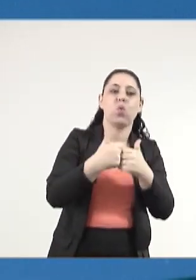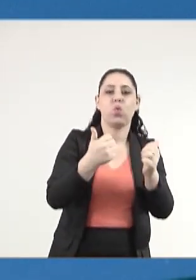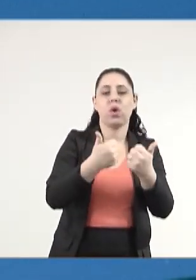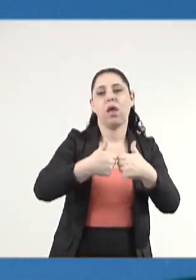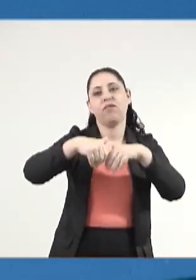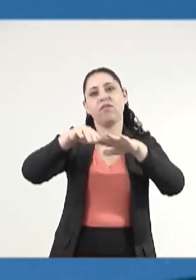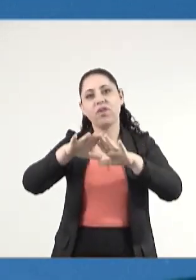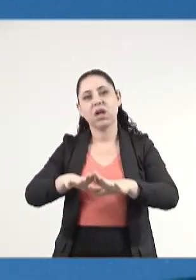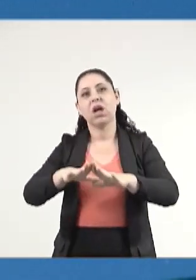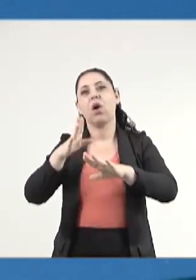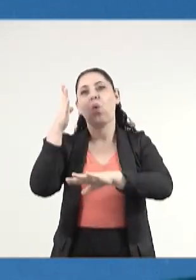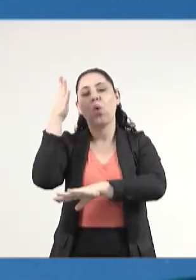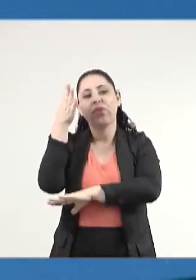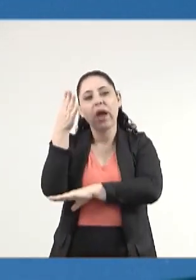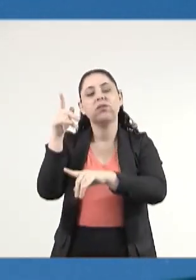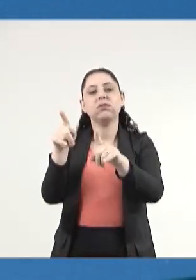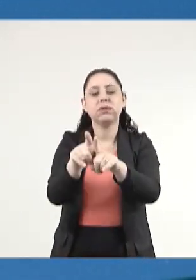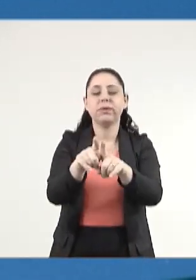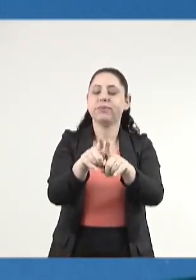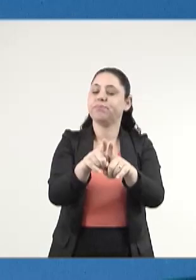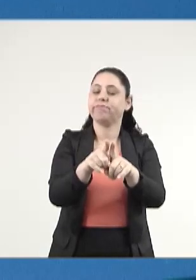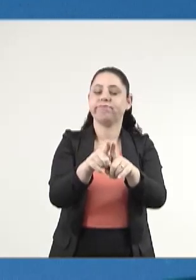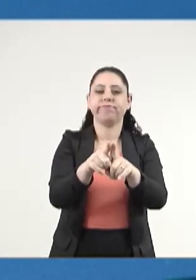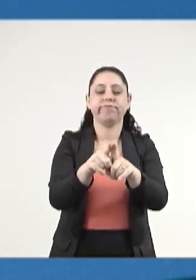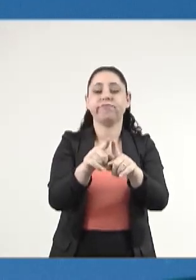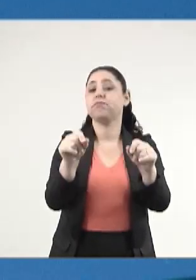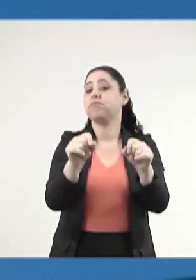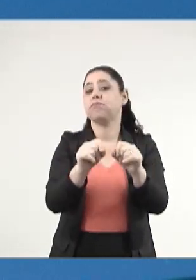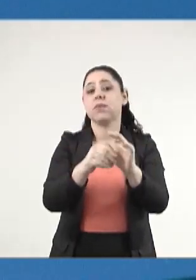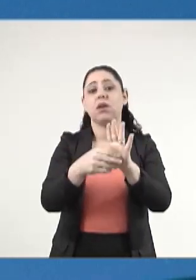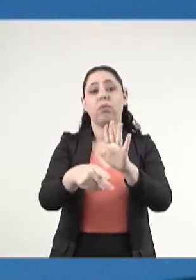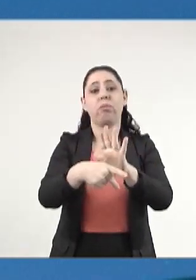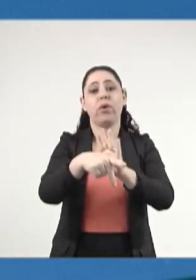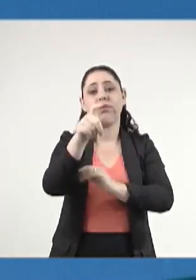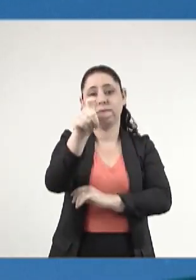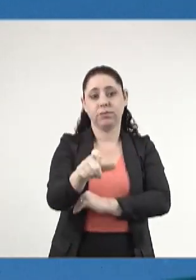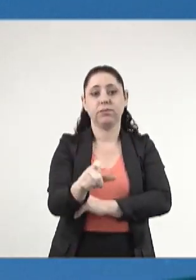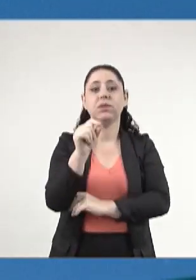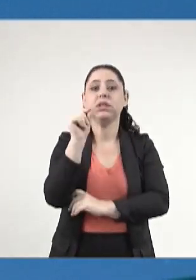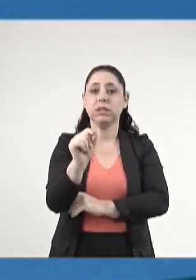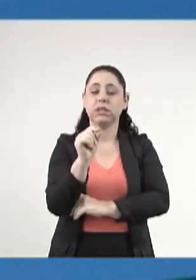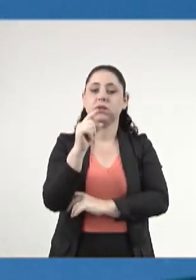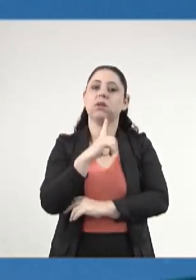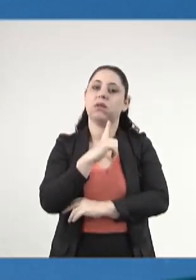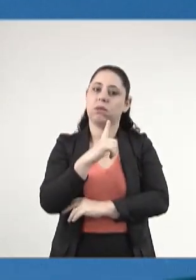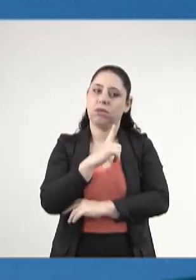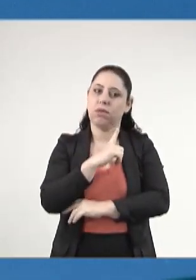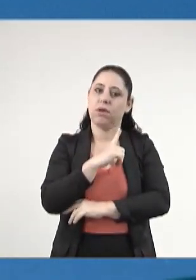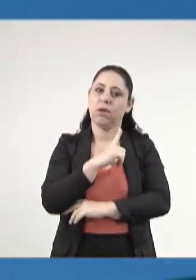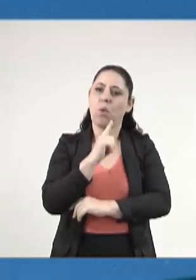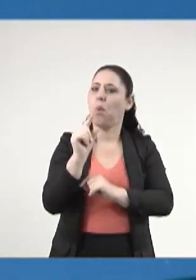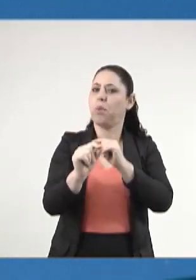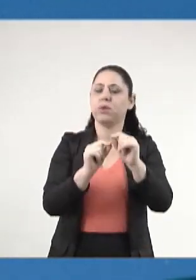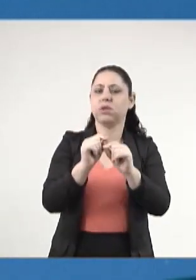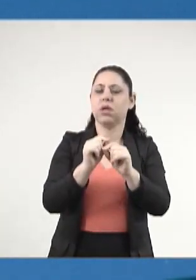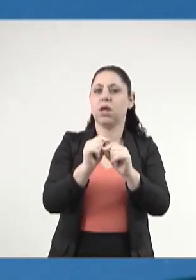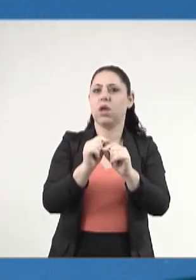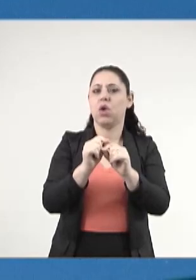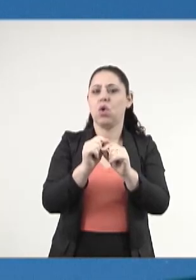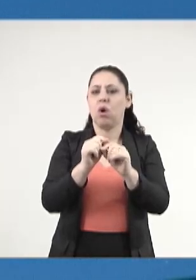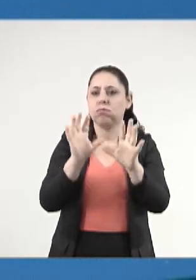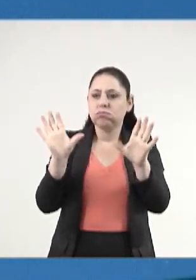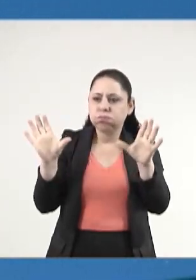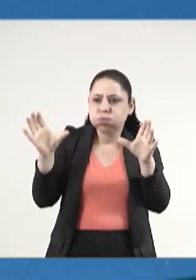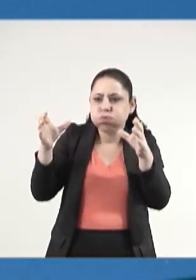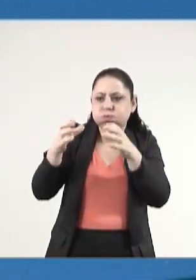com hospedagem. Então, nós estamos aí fazendo essa indicação para que haja, portanto, uma espécie de mutirão e